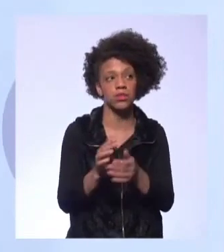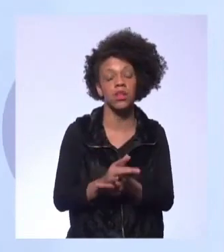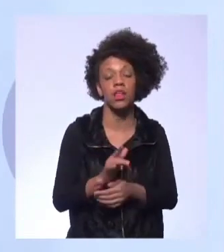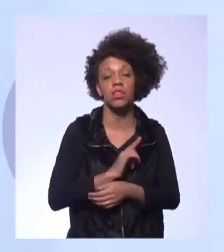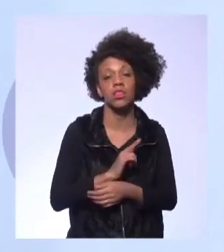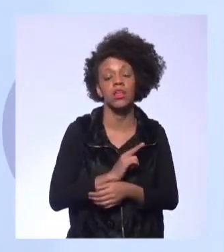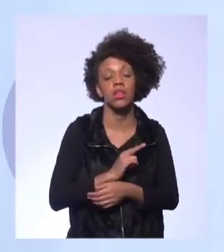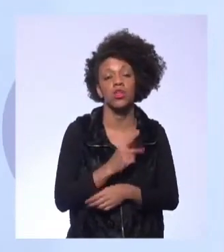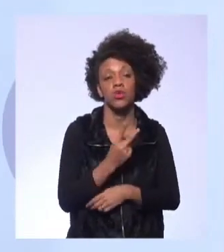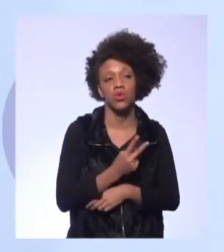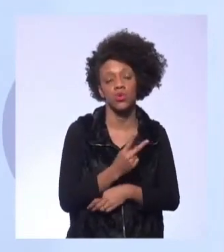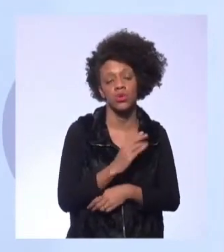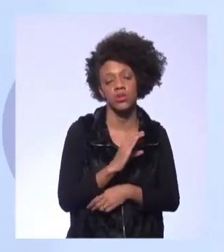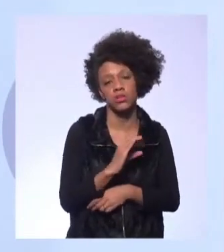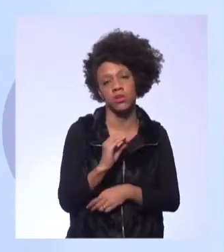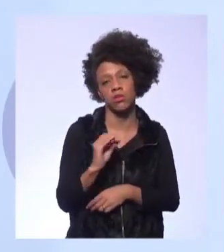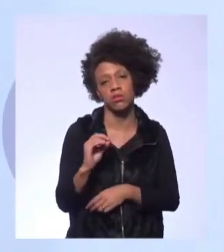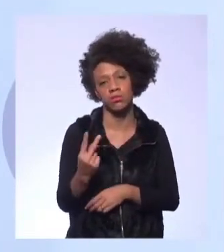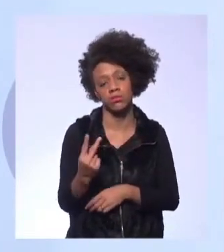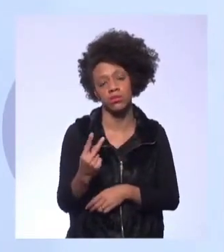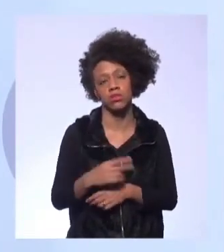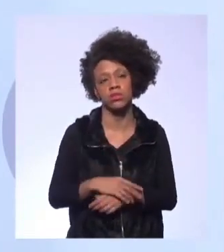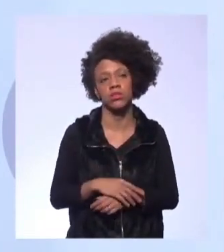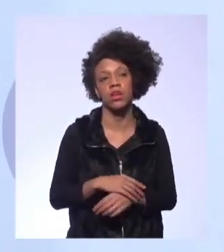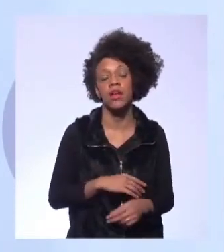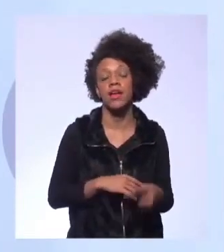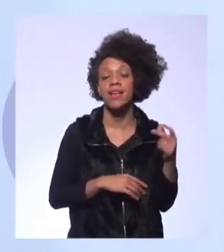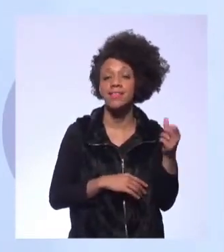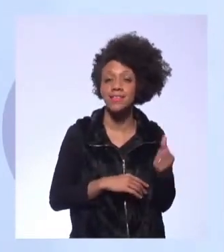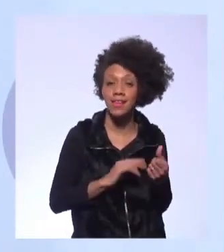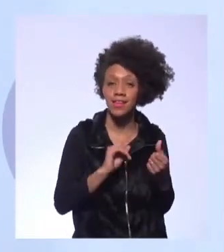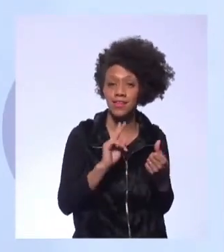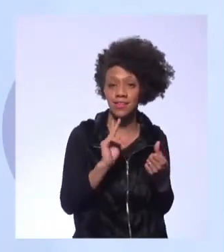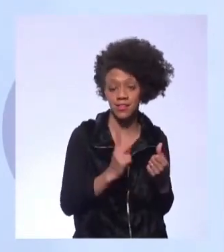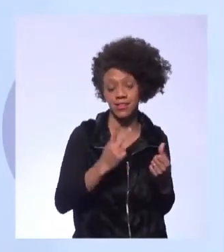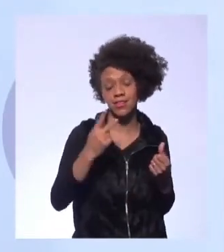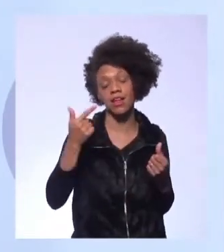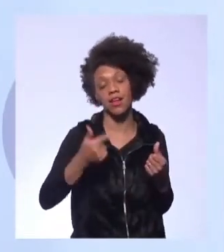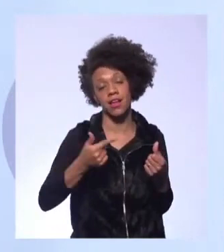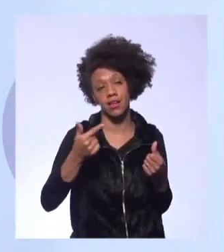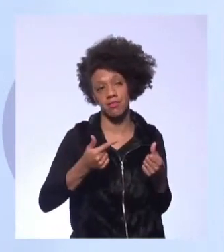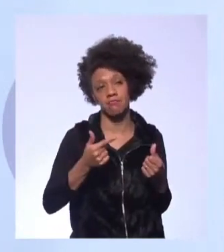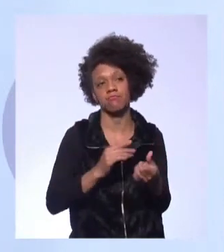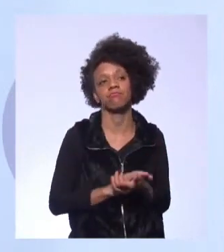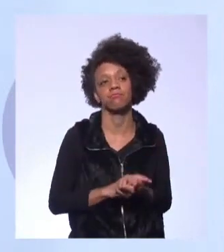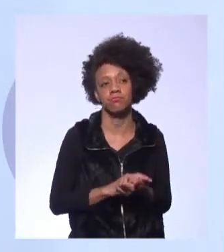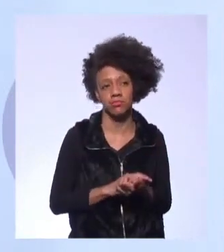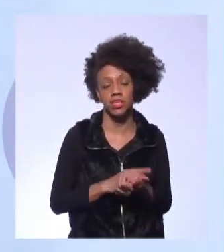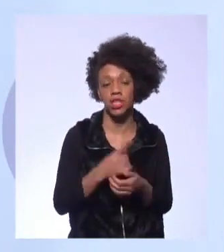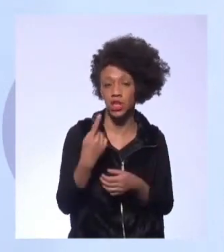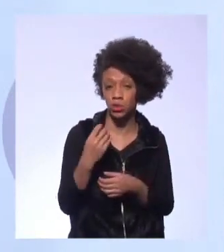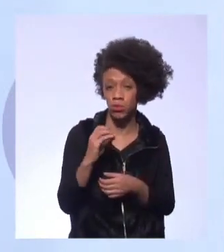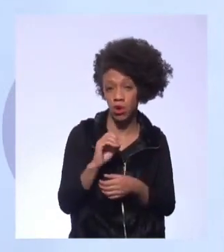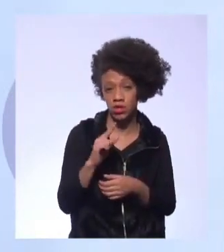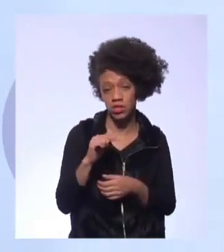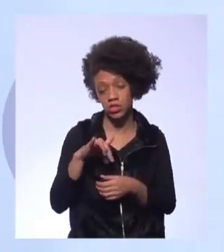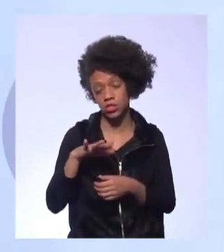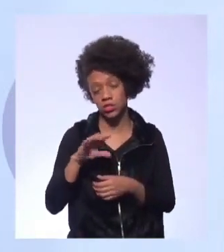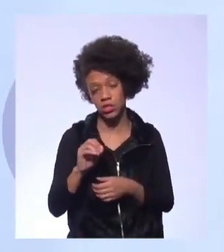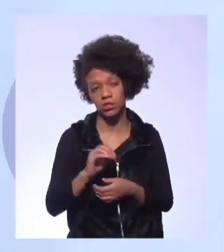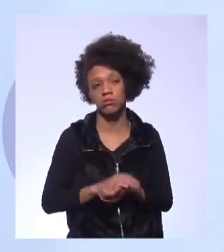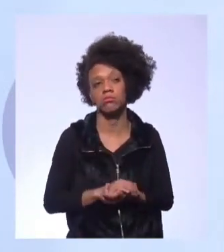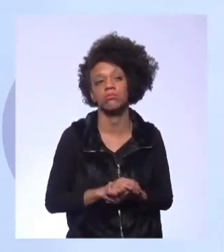2 carbonos, 6 hidrogênios. Aqui não aparece nenhum número, mas nós sabemos que é 1. 1 oxigênio. Aqui eu tenho